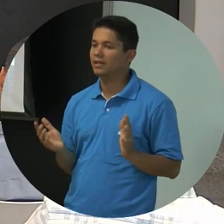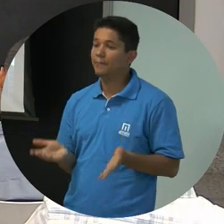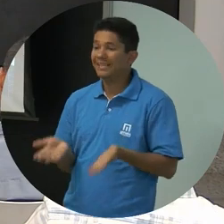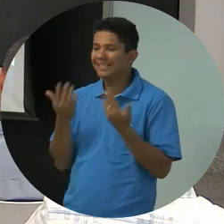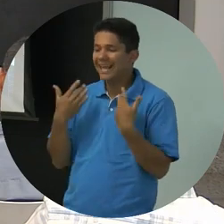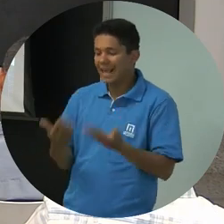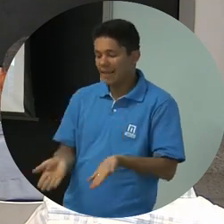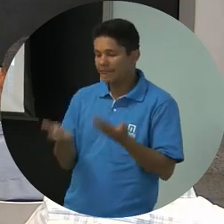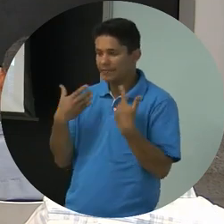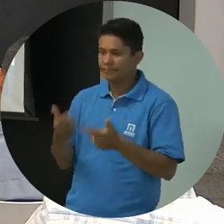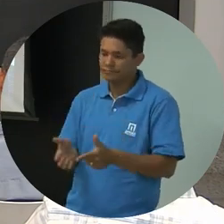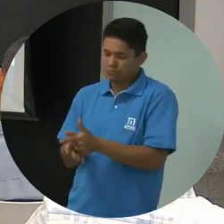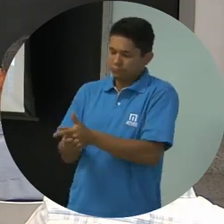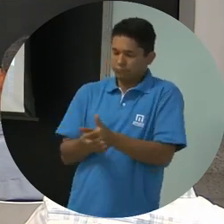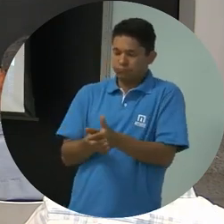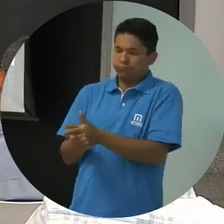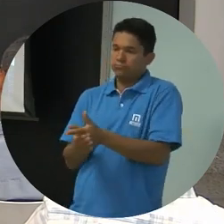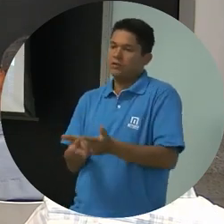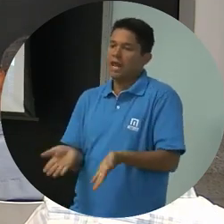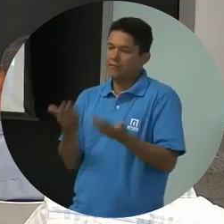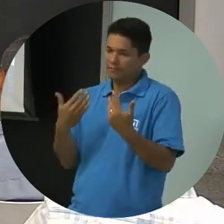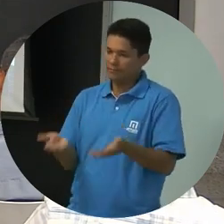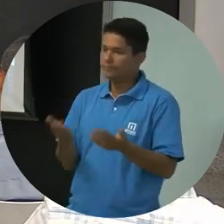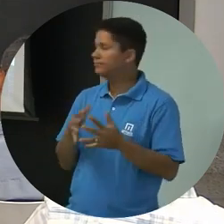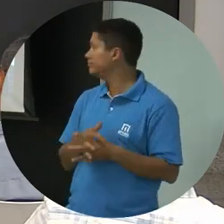é um equipamento mais leve. Tá?